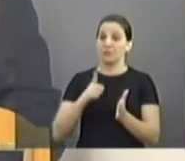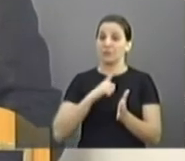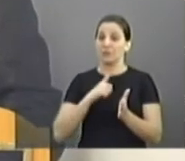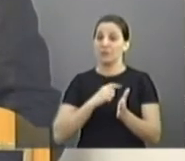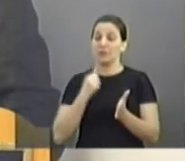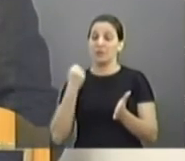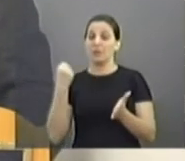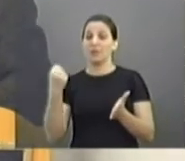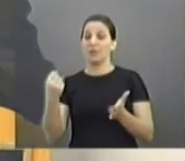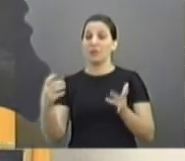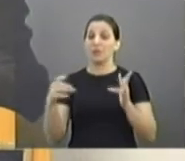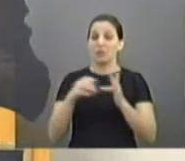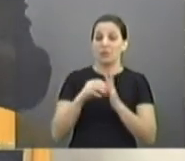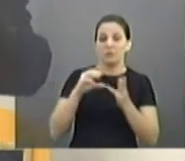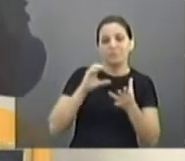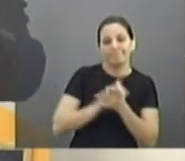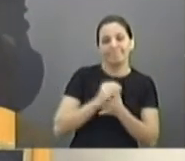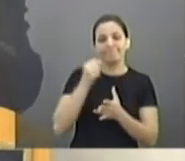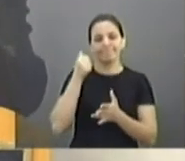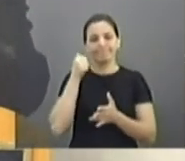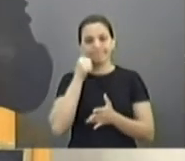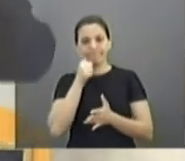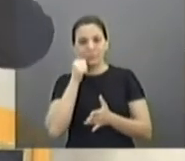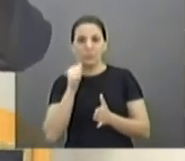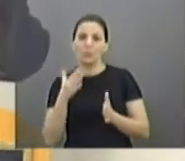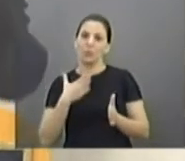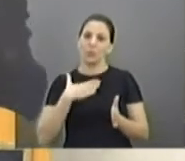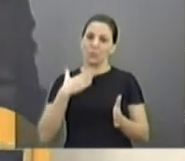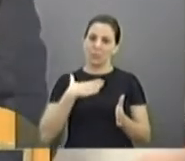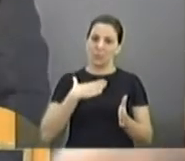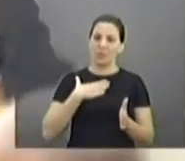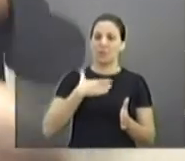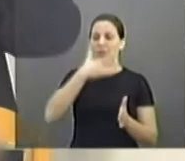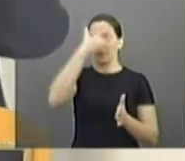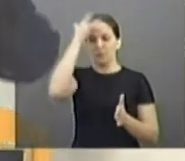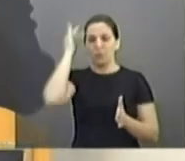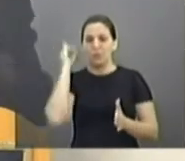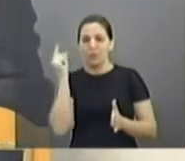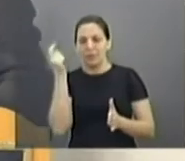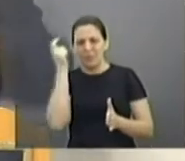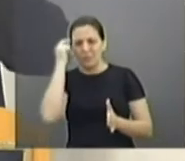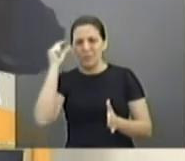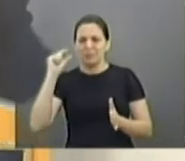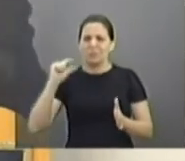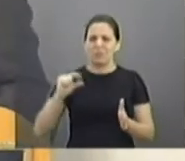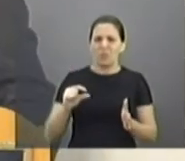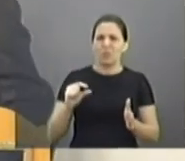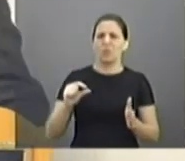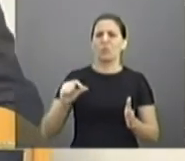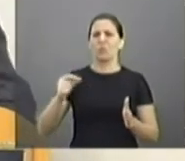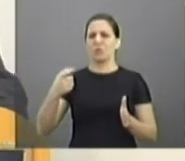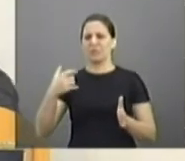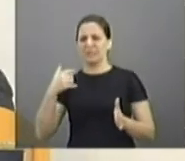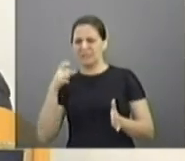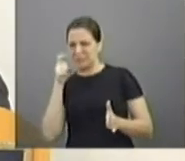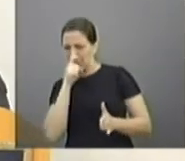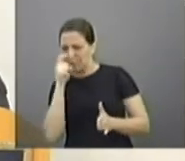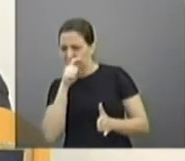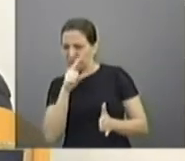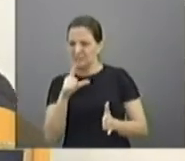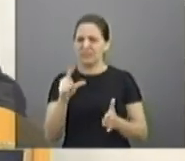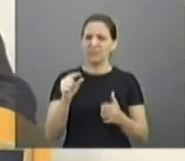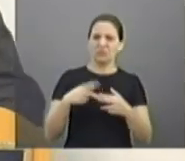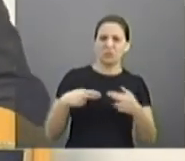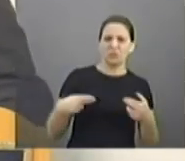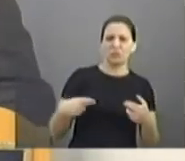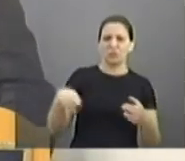esposa. Por um governo que tem cargo comissionado, que pensa pequeno, que é autoritário, que é arrogante e que acha que